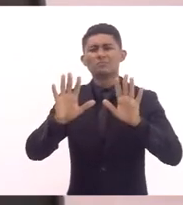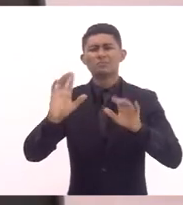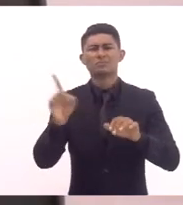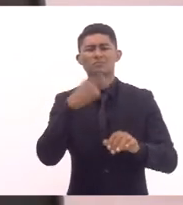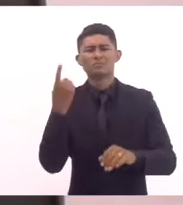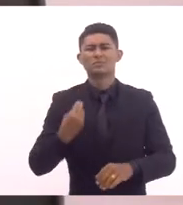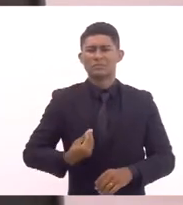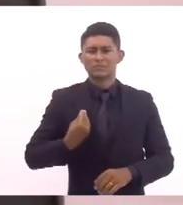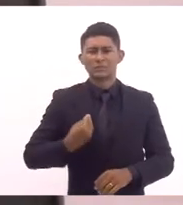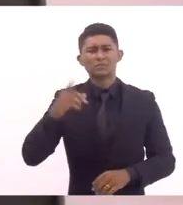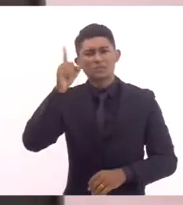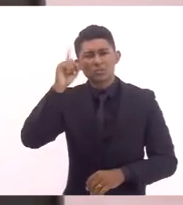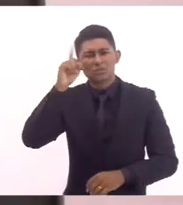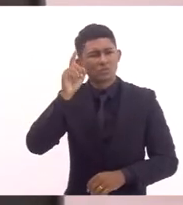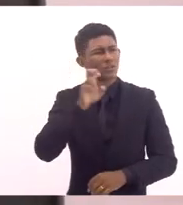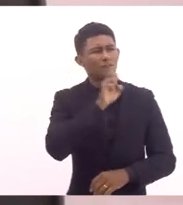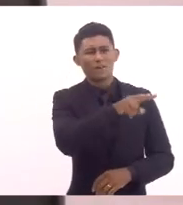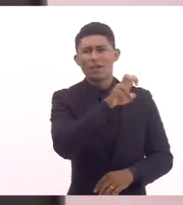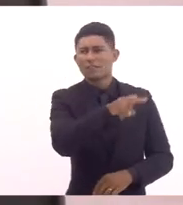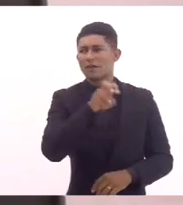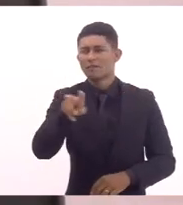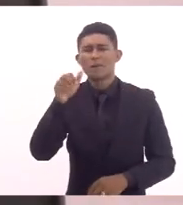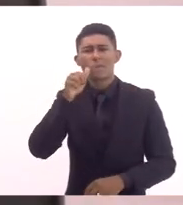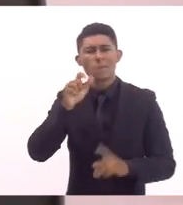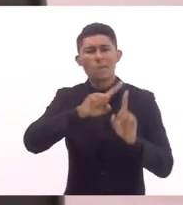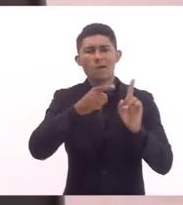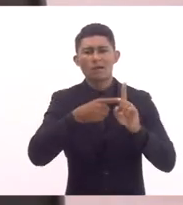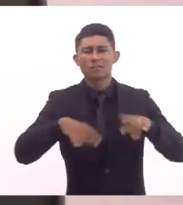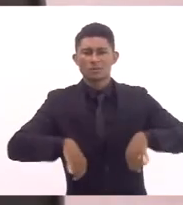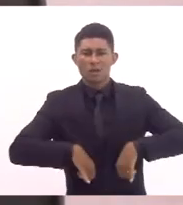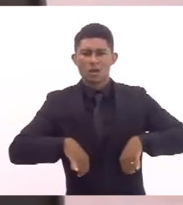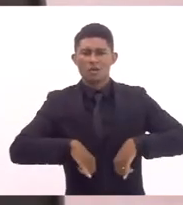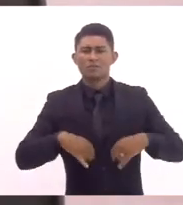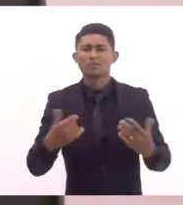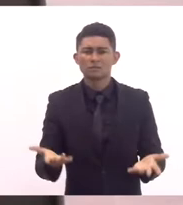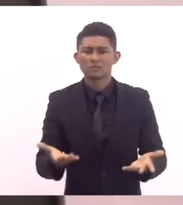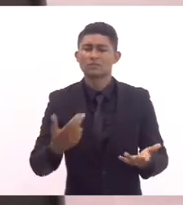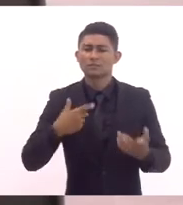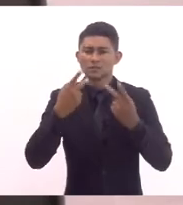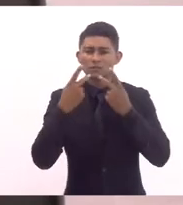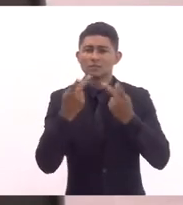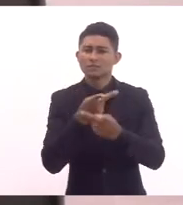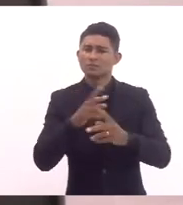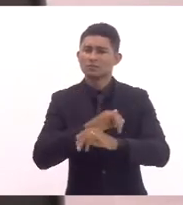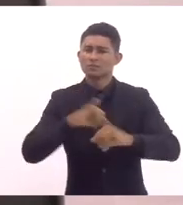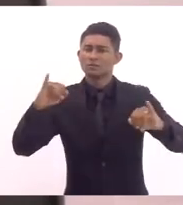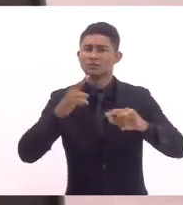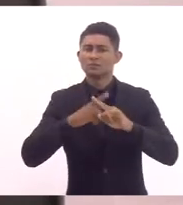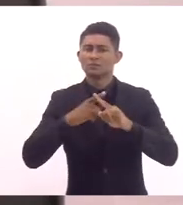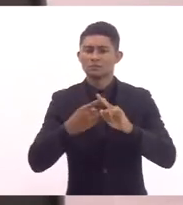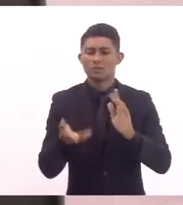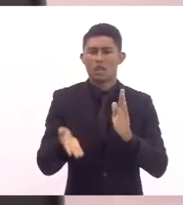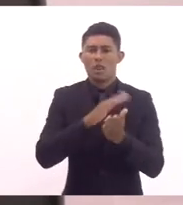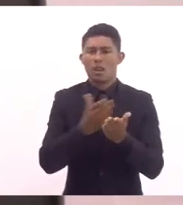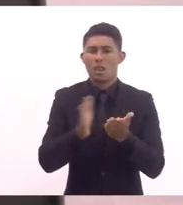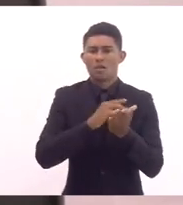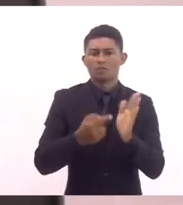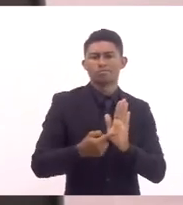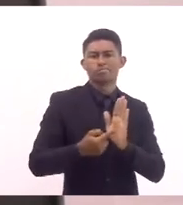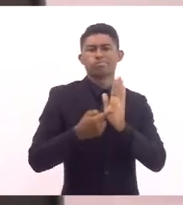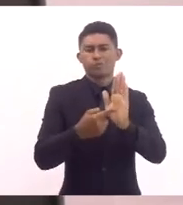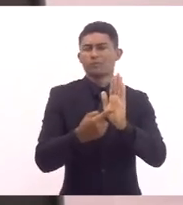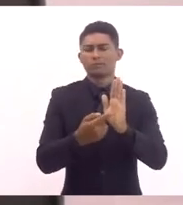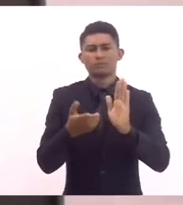isso o dia a dia e então eu vou chamar atenção porque aí logo depois do lançamento dessa cartilha